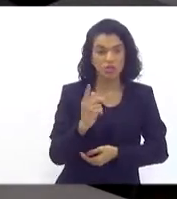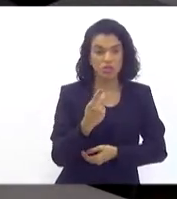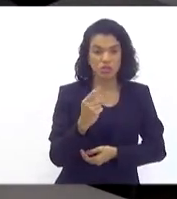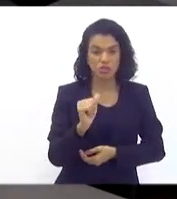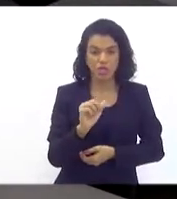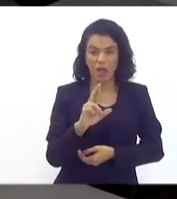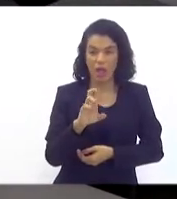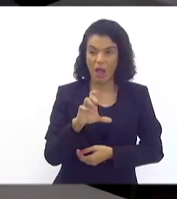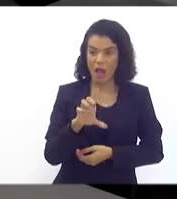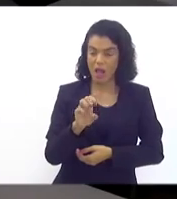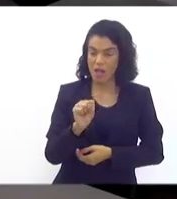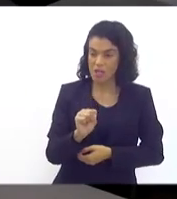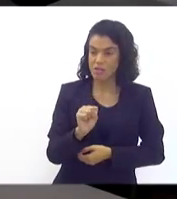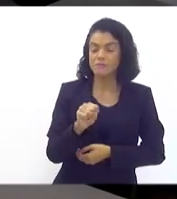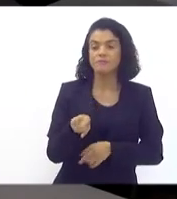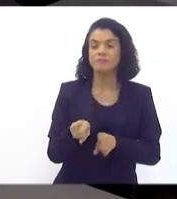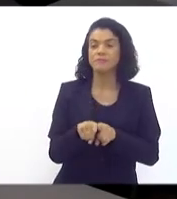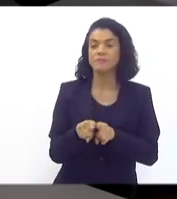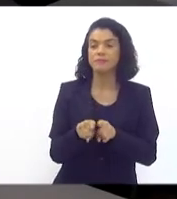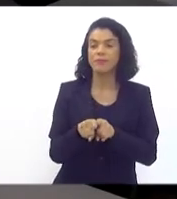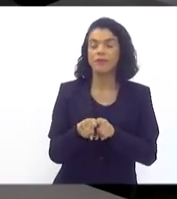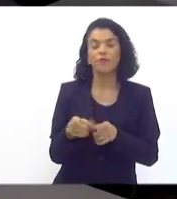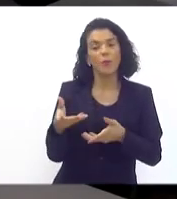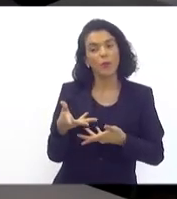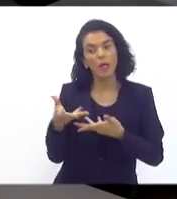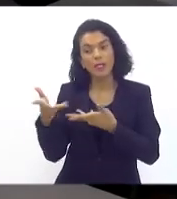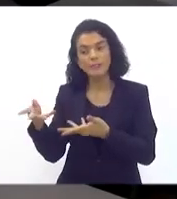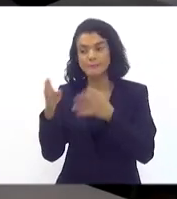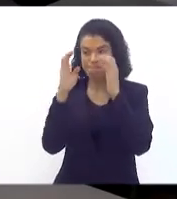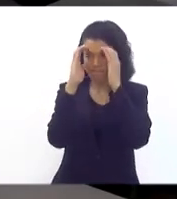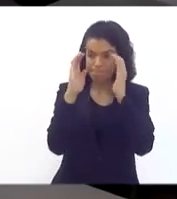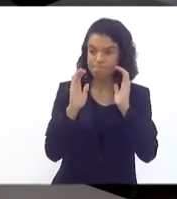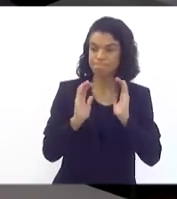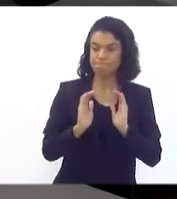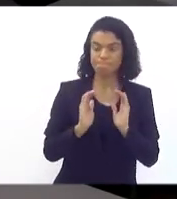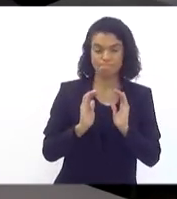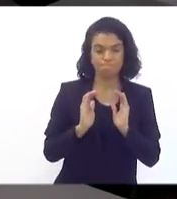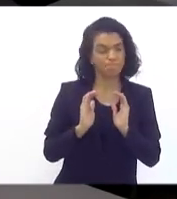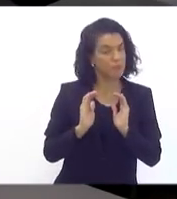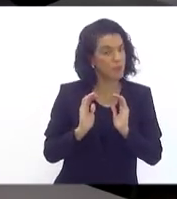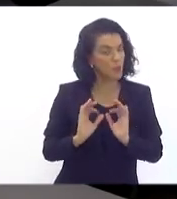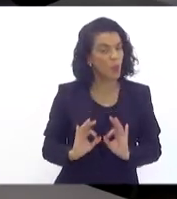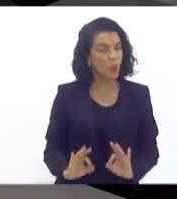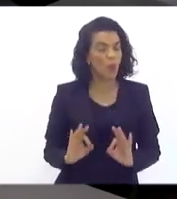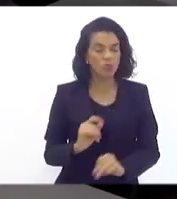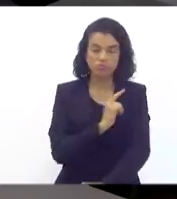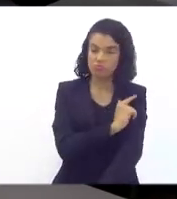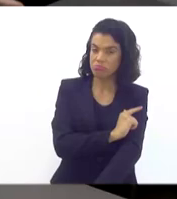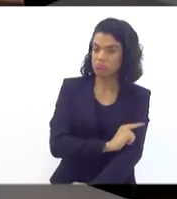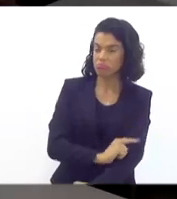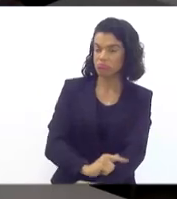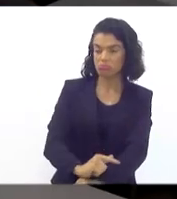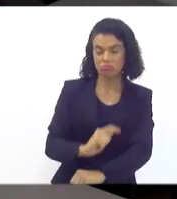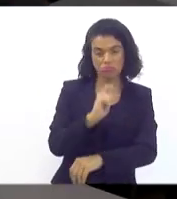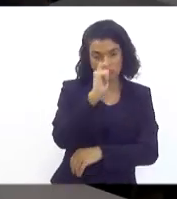fomos recebidos de maneira muito respeitosa cordial